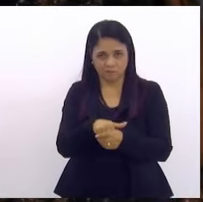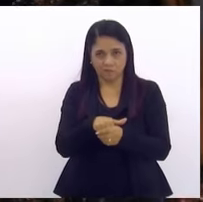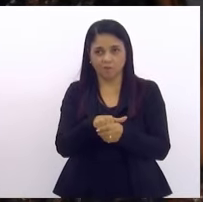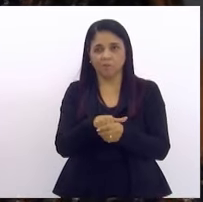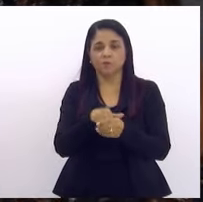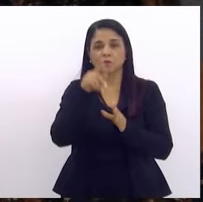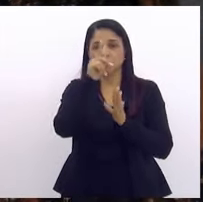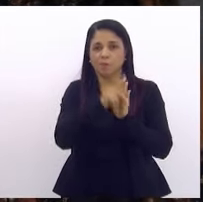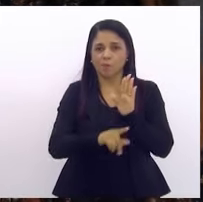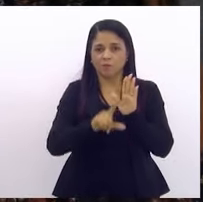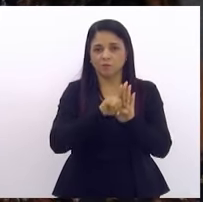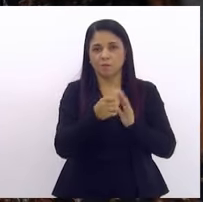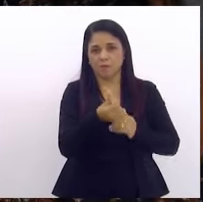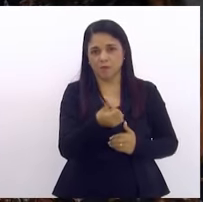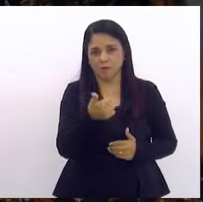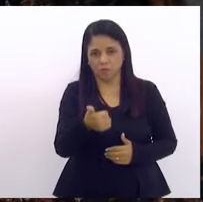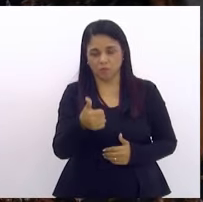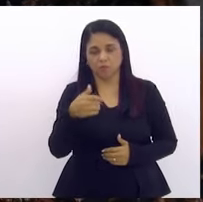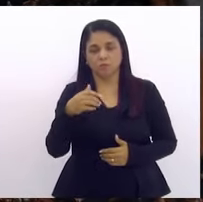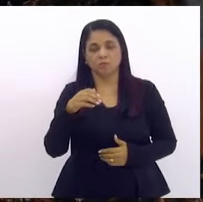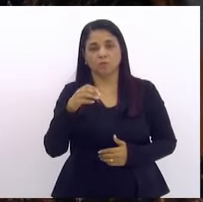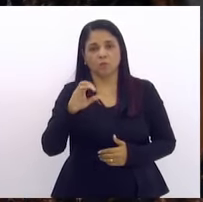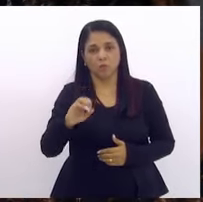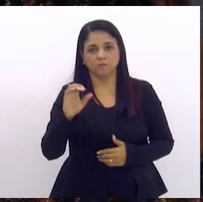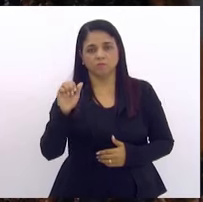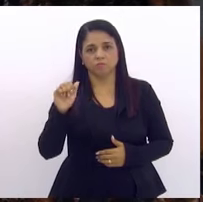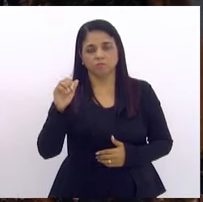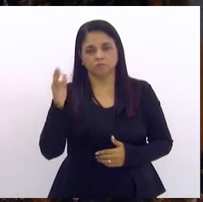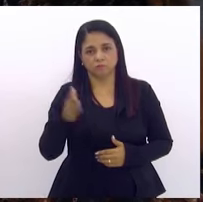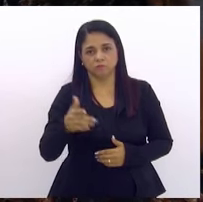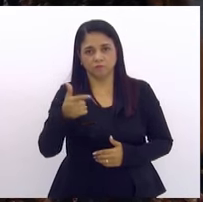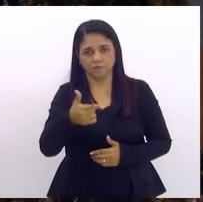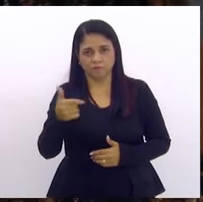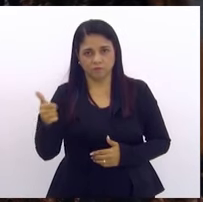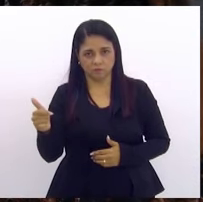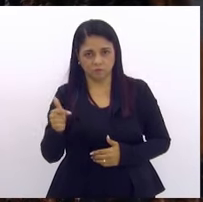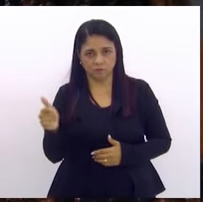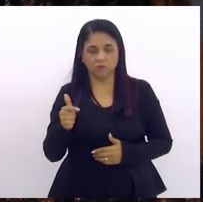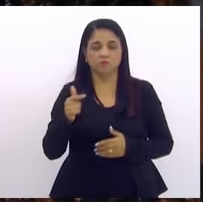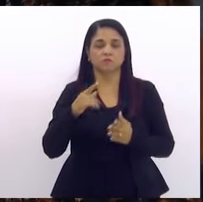do projeto 614-2022. A gente é a favor da derrubada do veto.